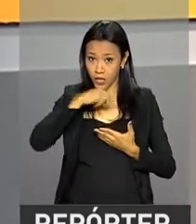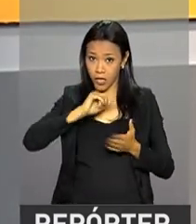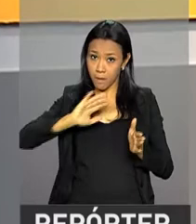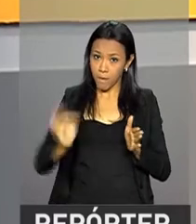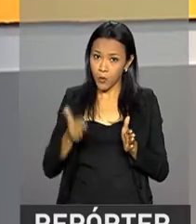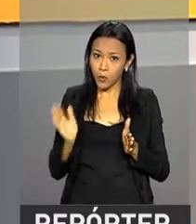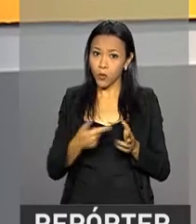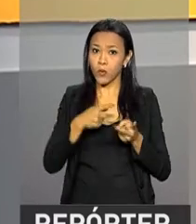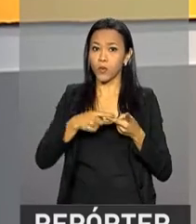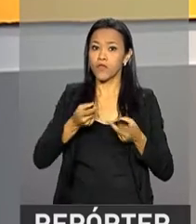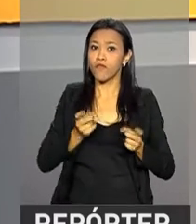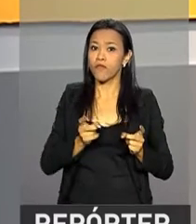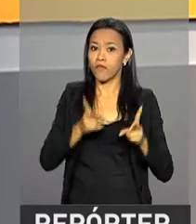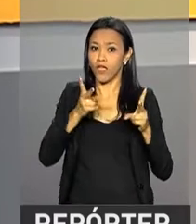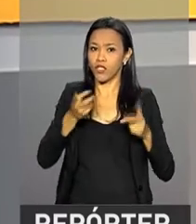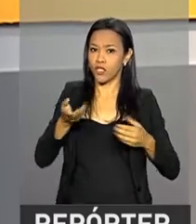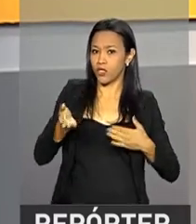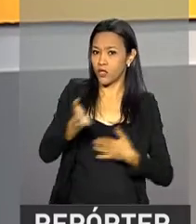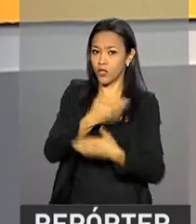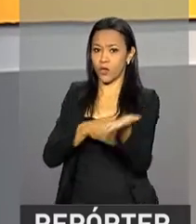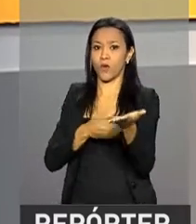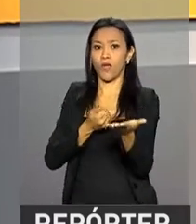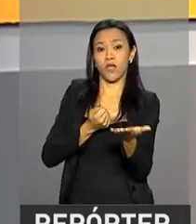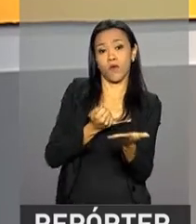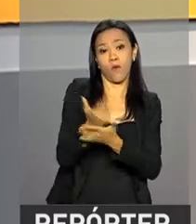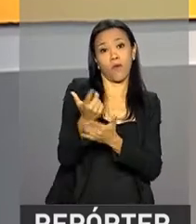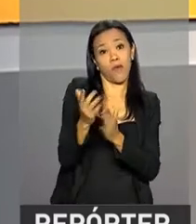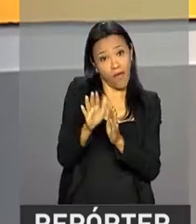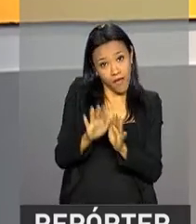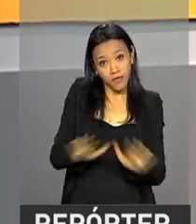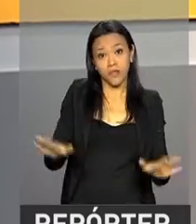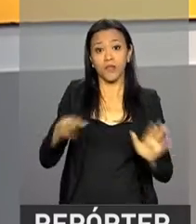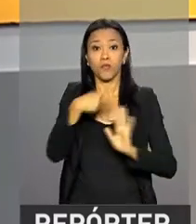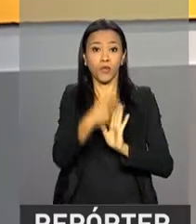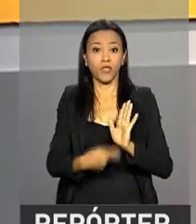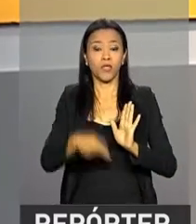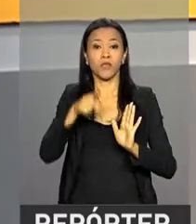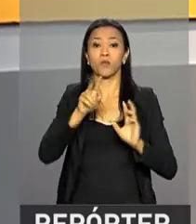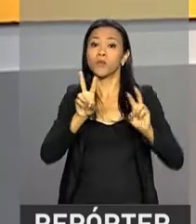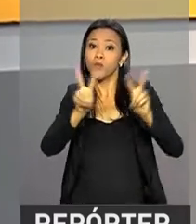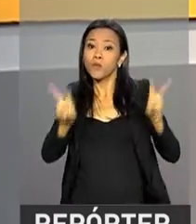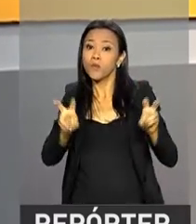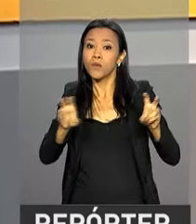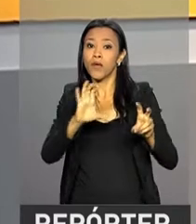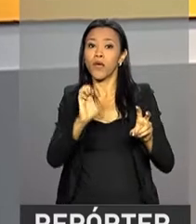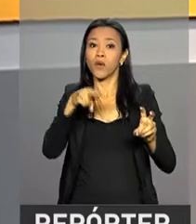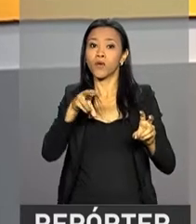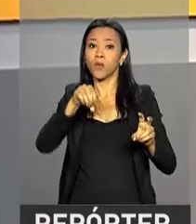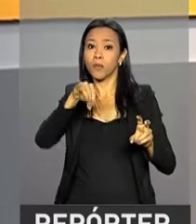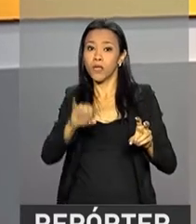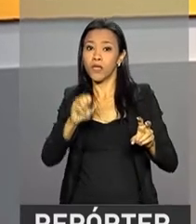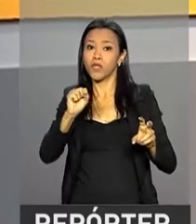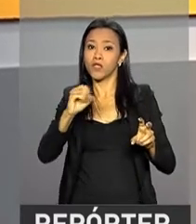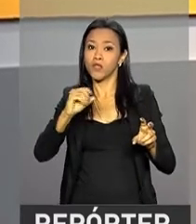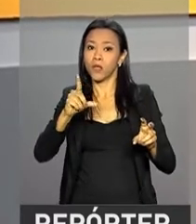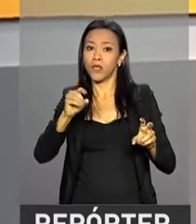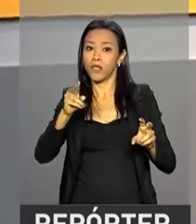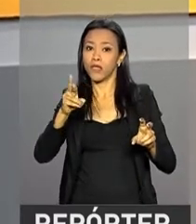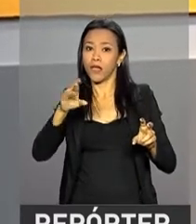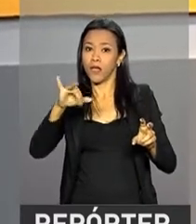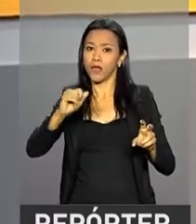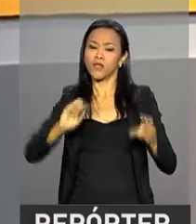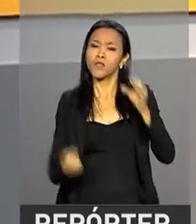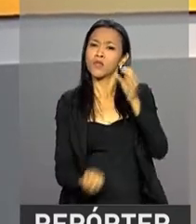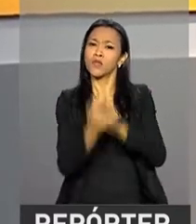vende troca e compra é assim economia solidária uma forma de organização do trabalho que surgiu como alternativa